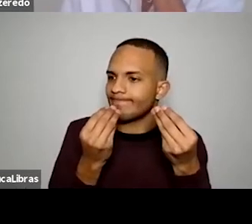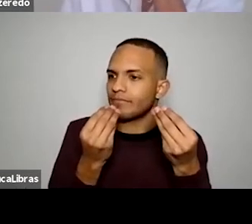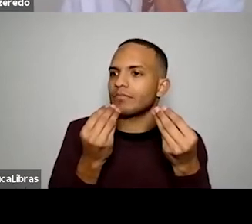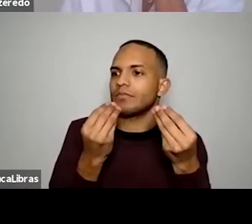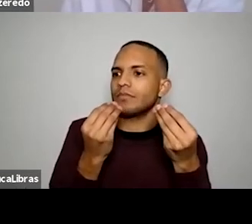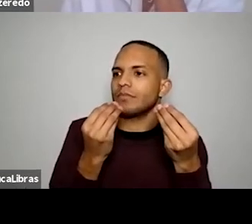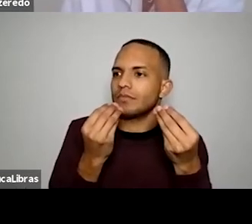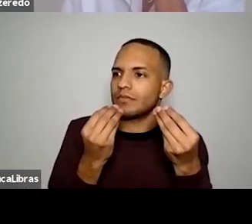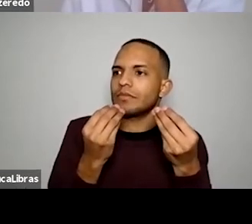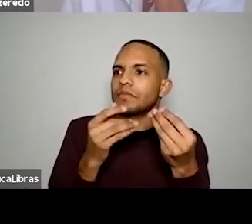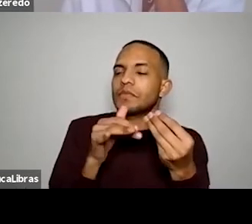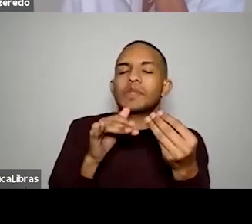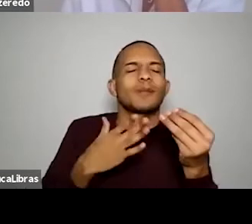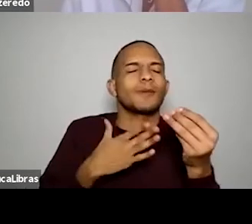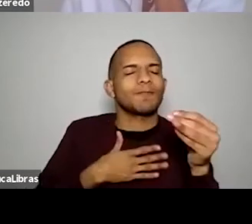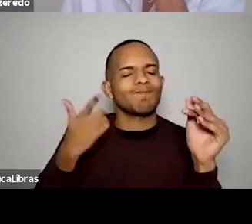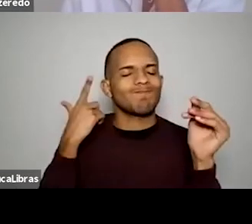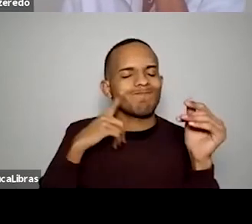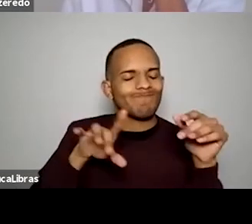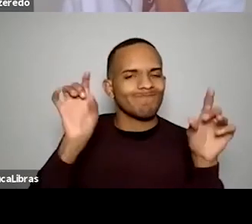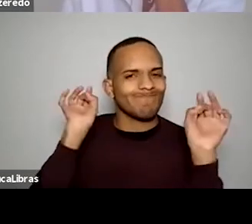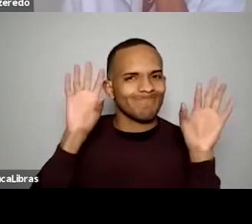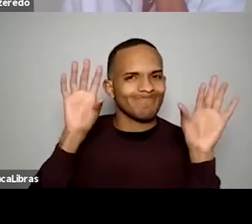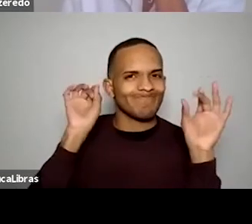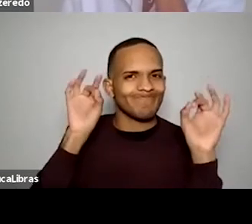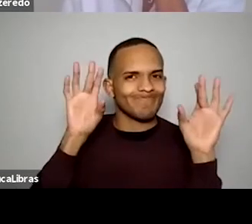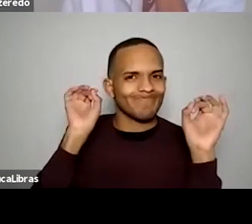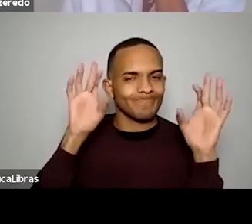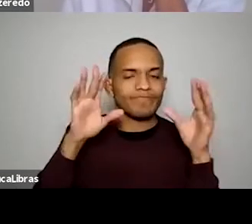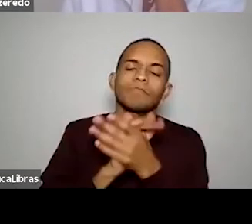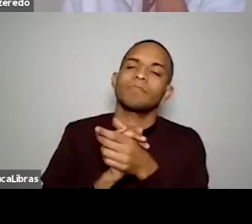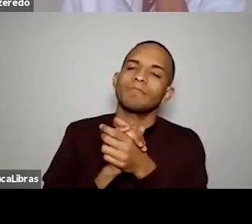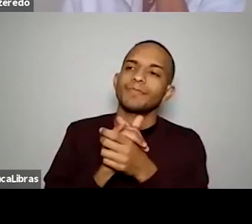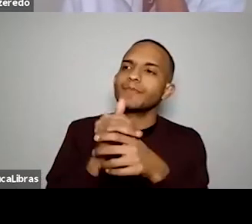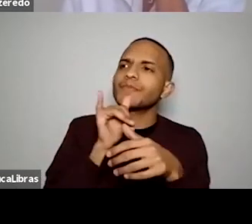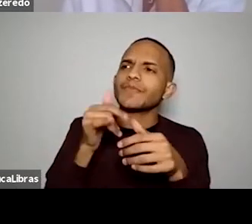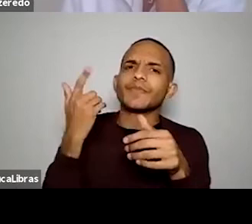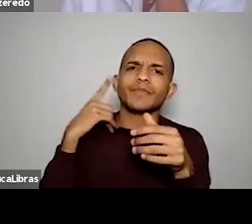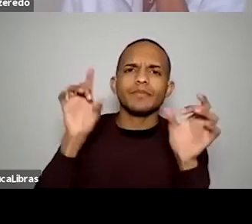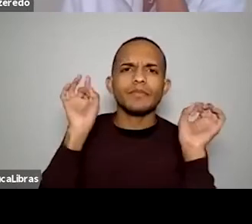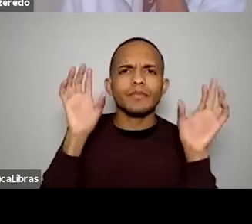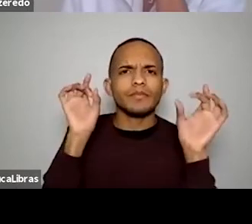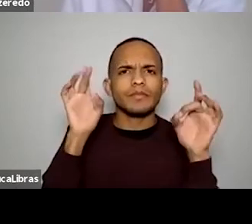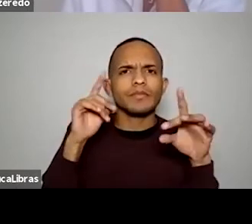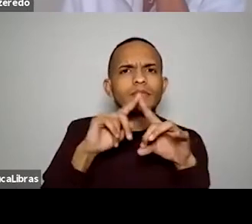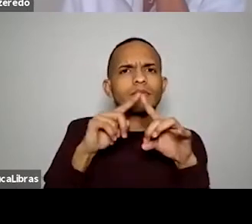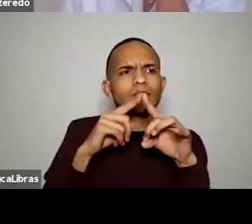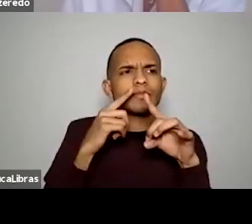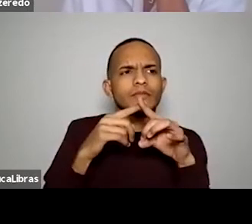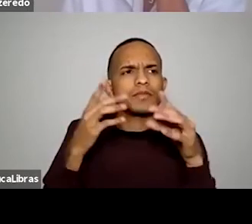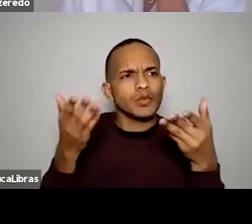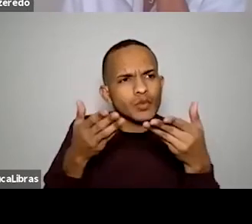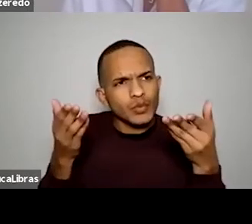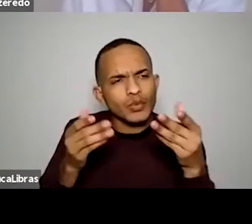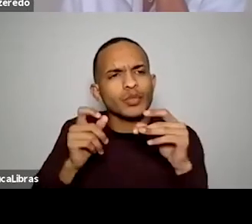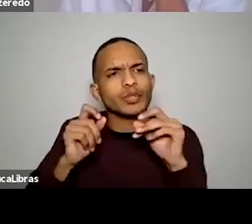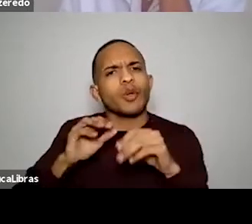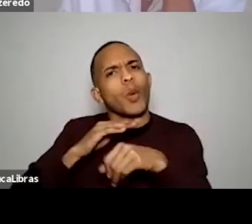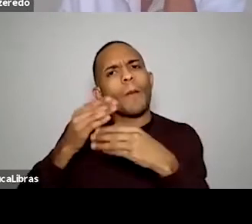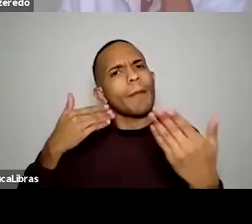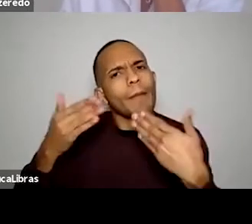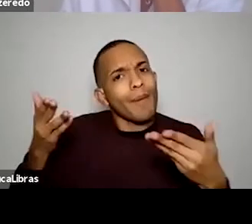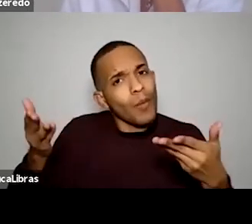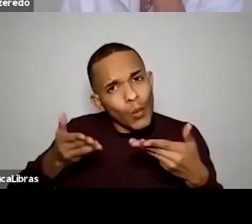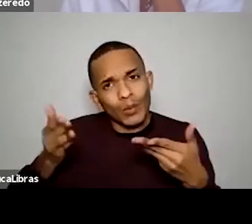eu sou muito privilegiada. Então, assim, privilegiada até num acesso a estar num painel como esse, até acesso aos conteúdos